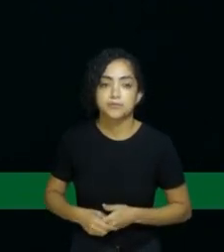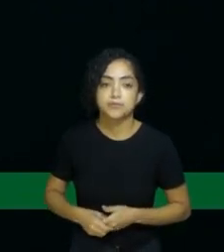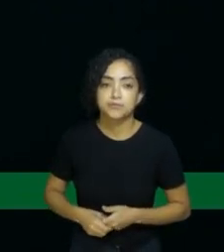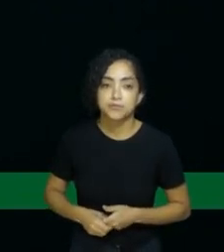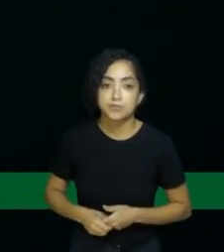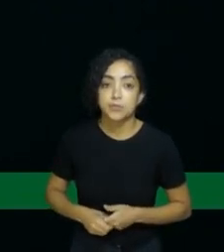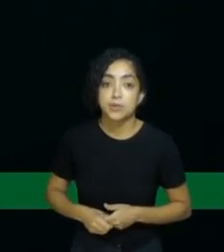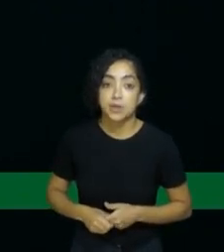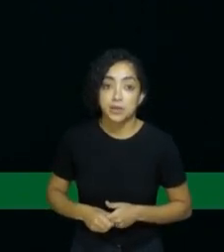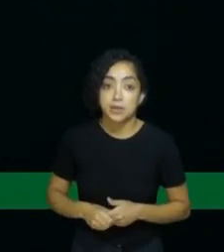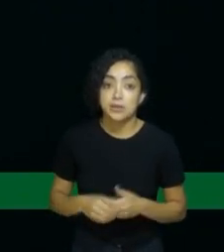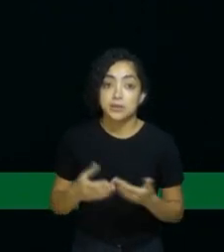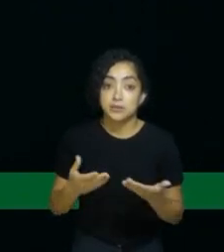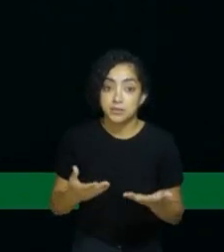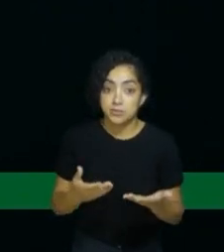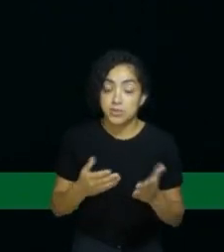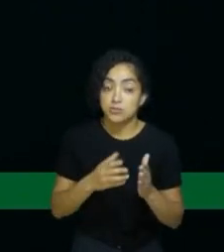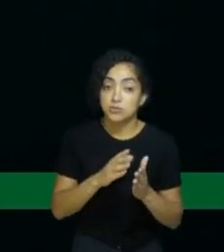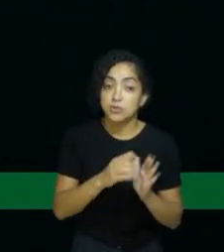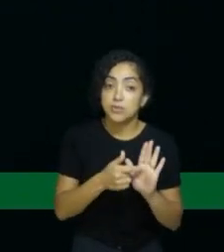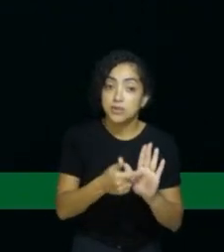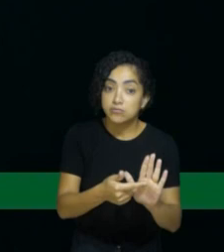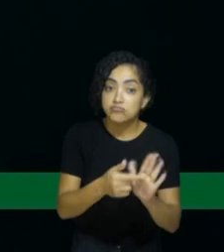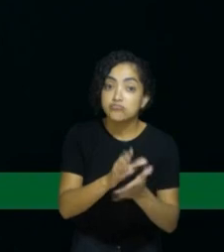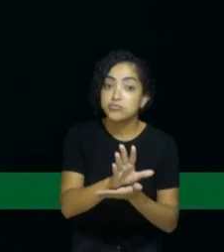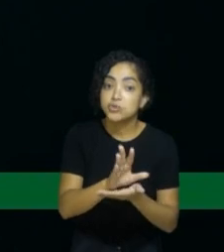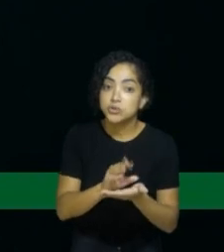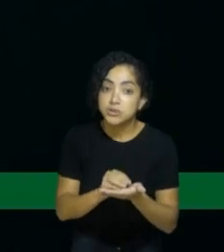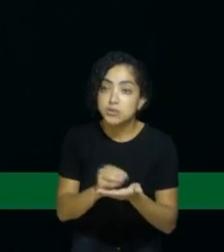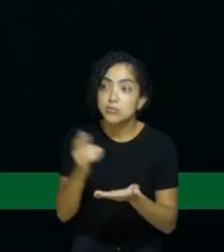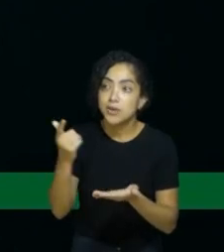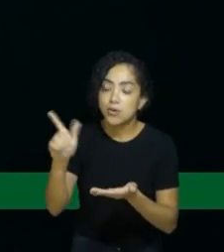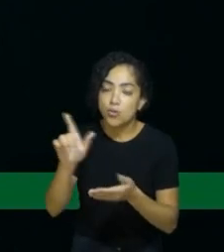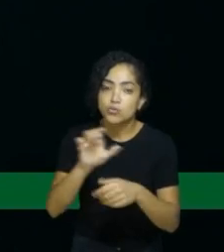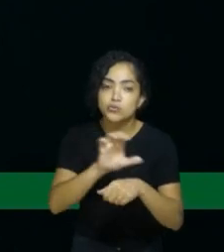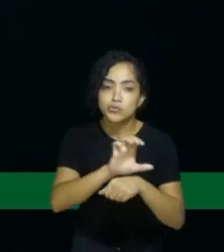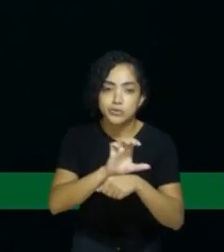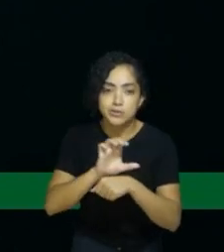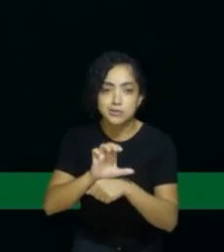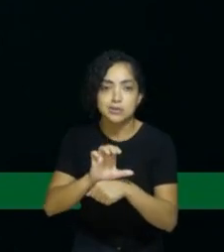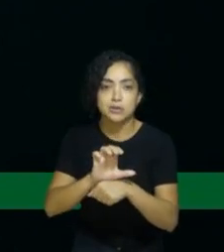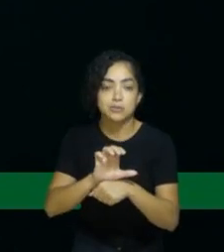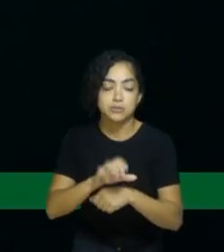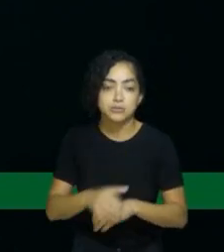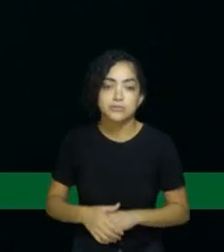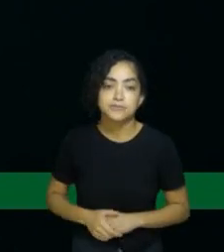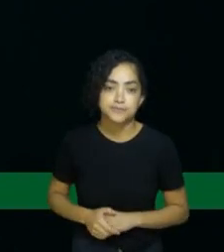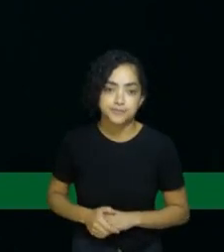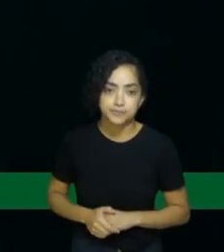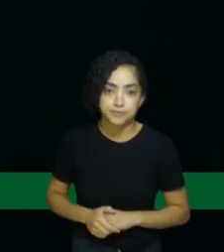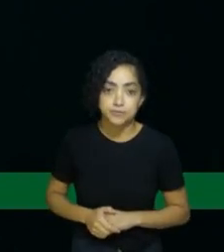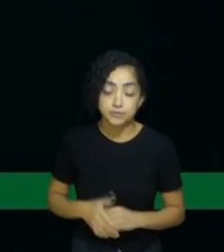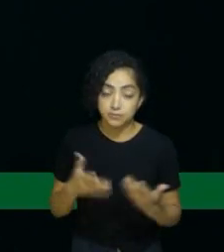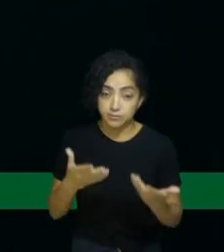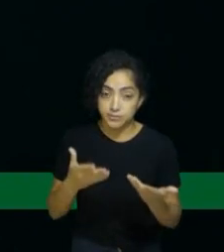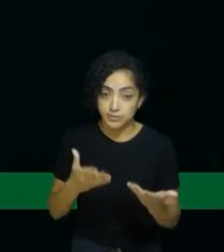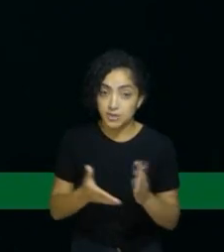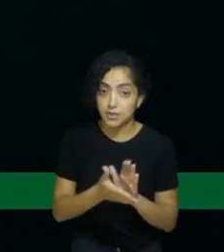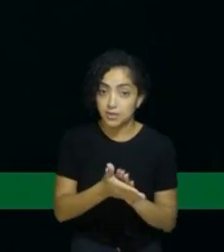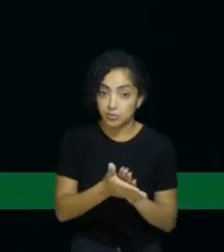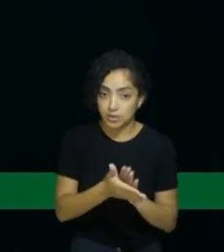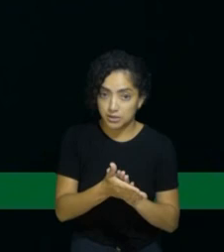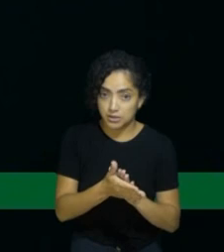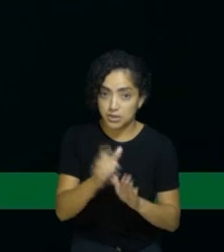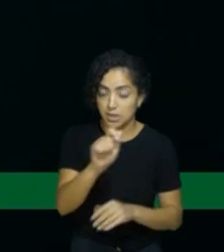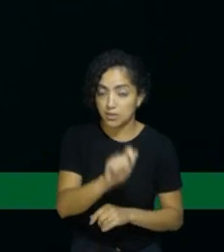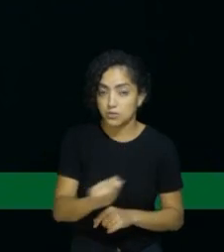servindo inclusive de exemplo para outros estados da da da União também quero parabenizar a